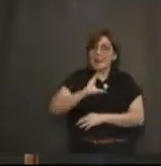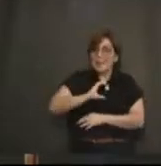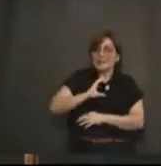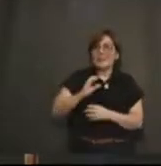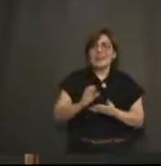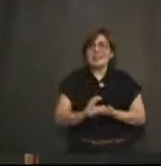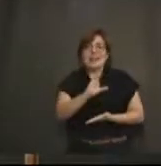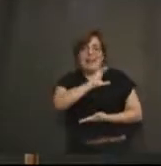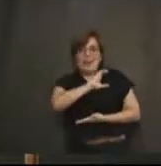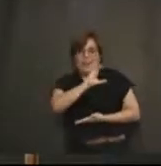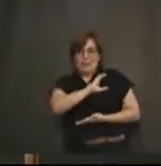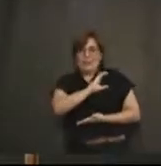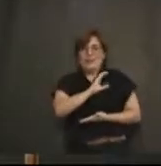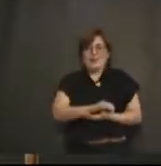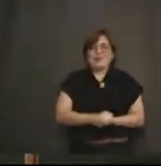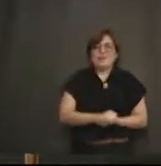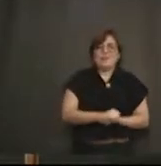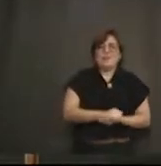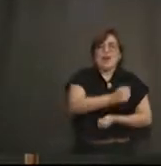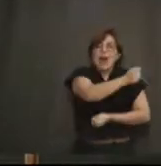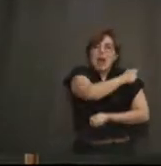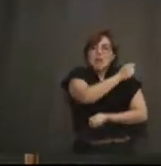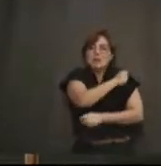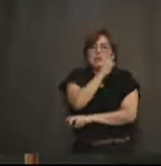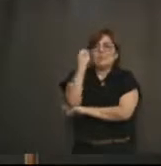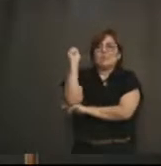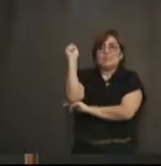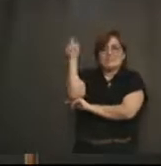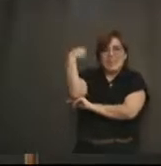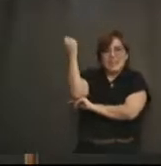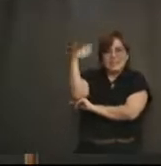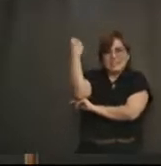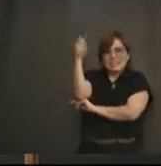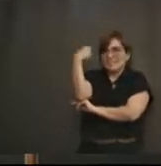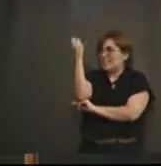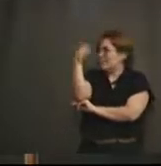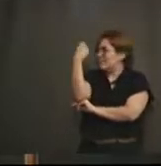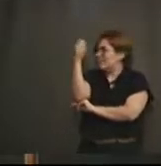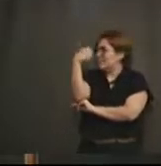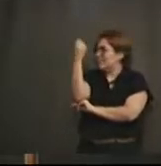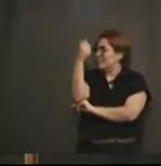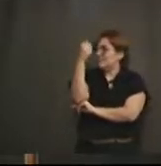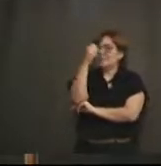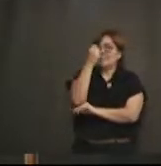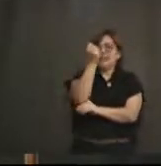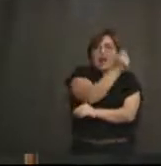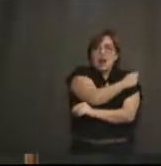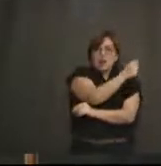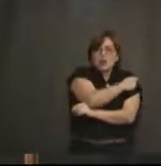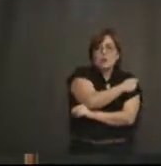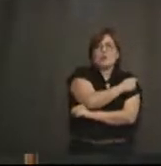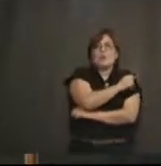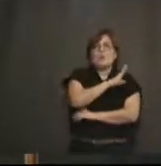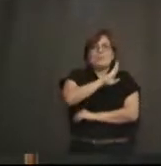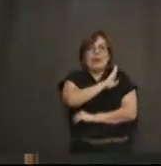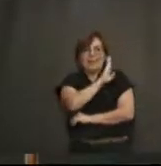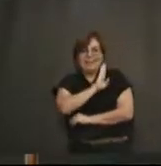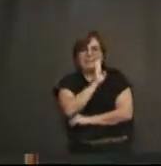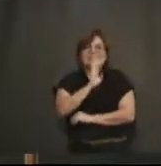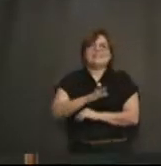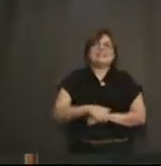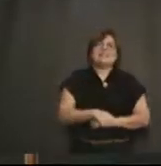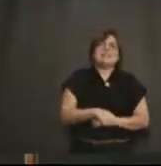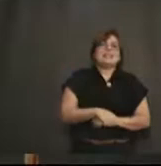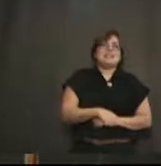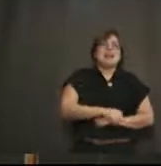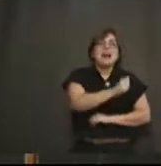Capanema, nossos estudantes de Salinópolis, nossos estudantes de Bragança,